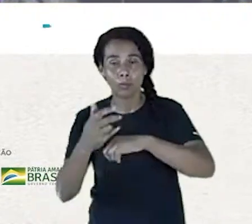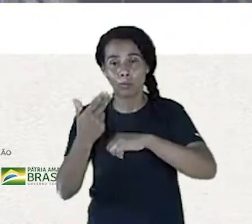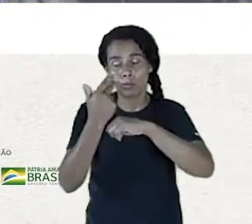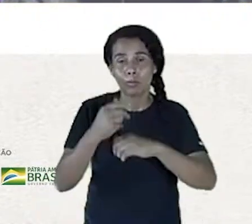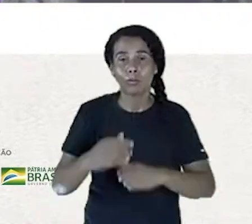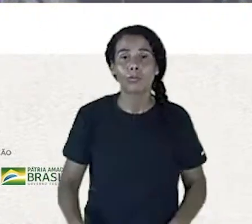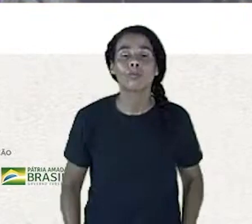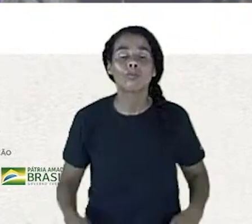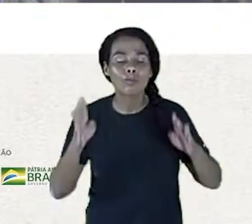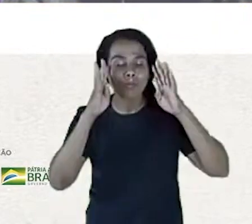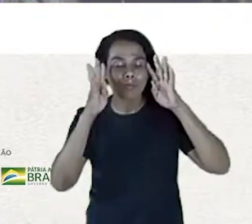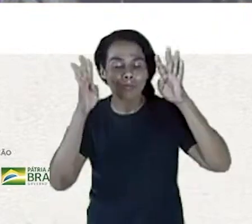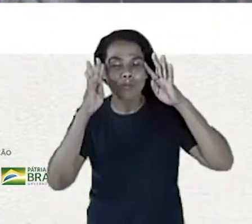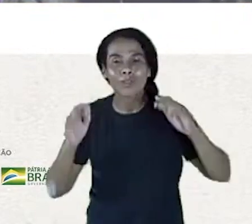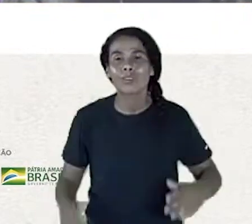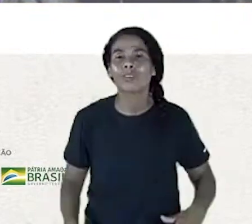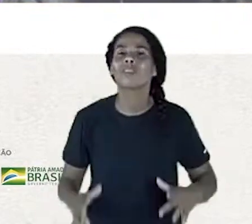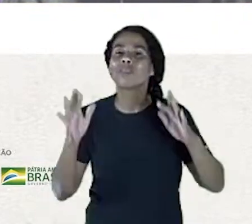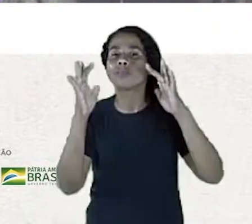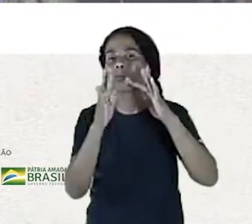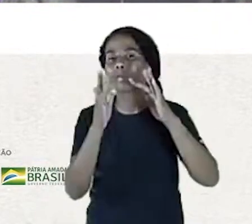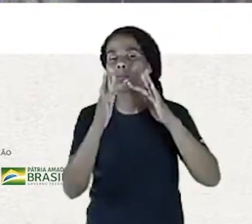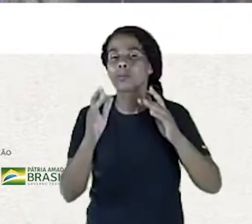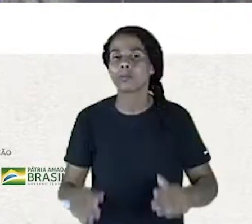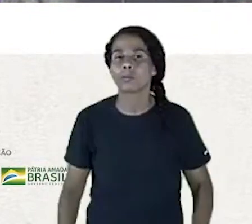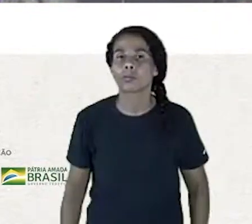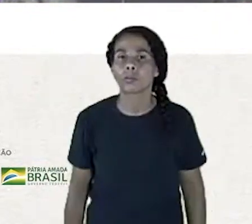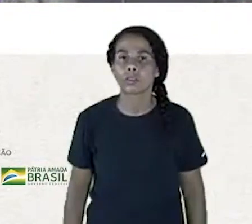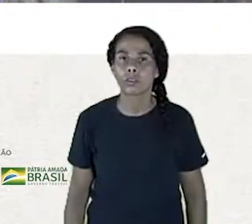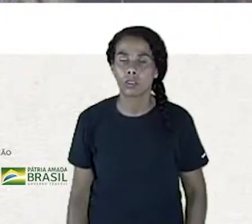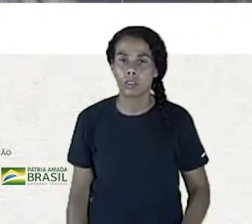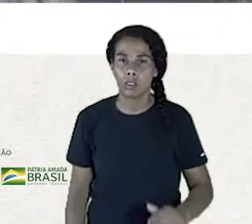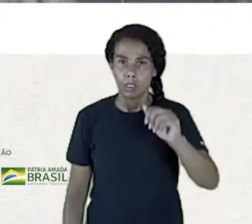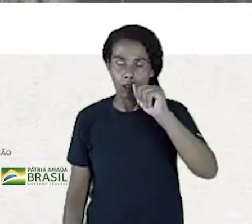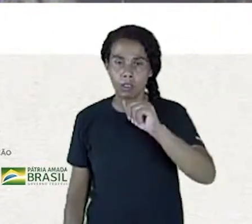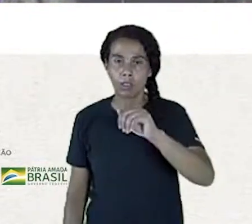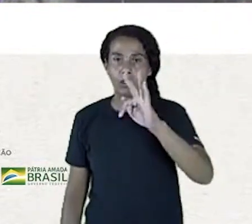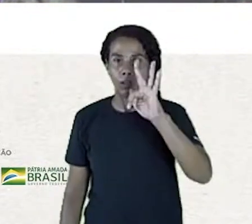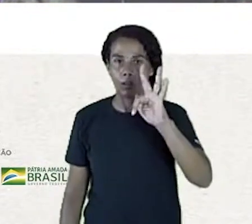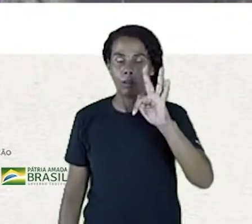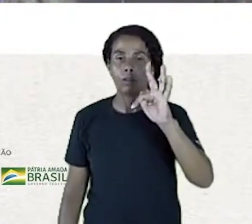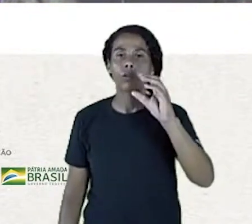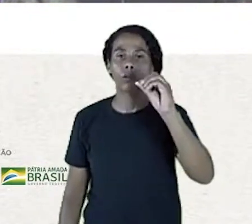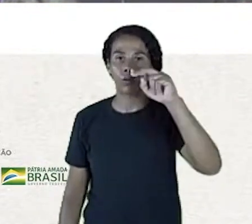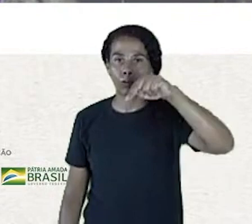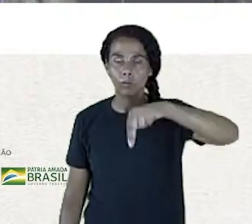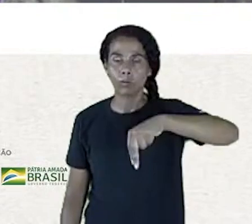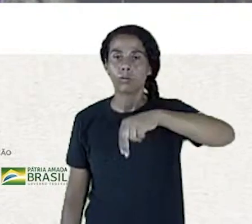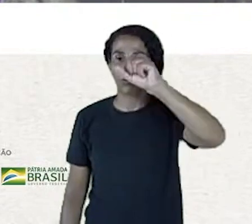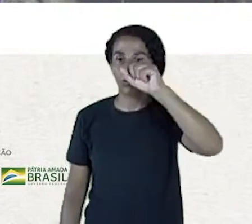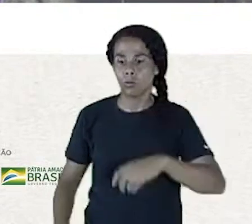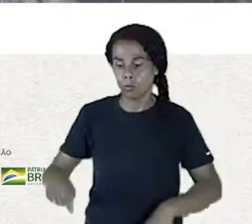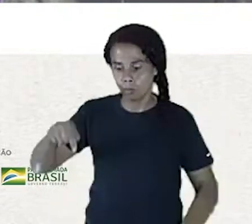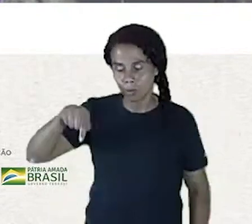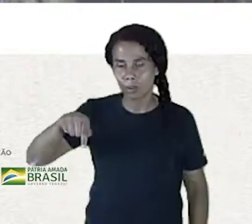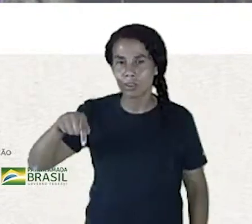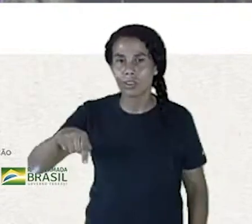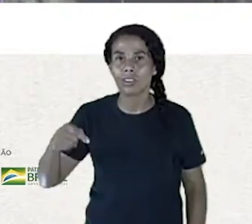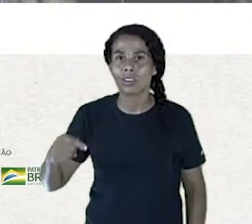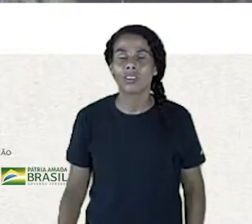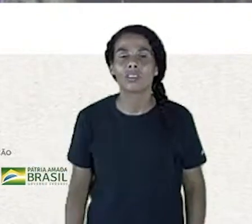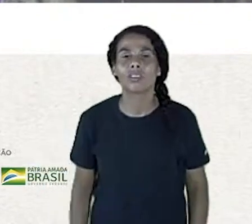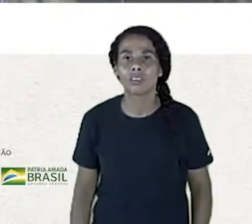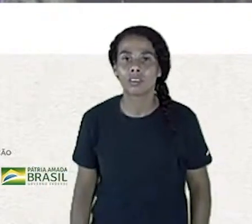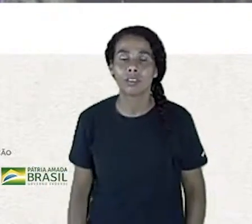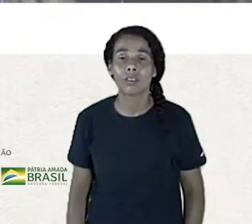não sei, eu acho que a gente estabeleceu, Gil e Bené, uma espécie de afetividade digital. Eu fico